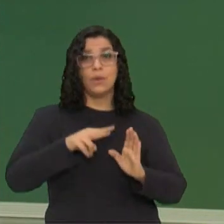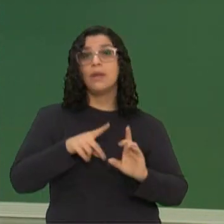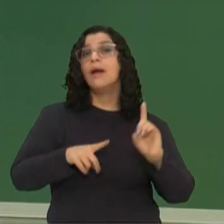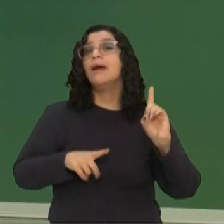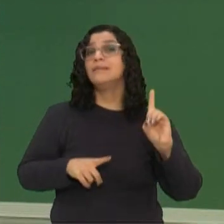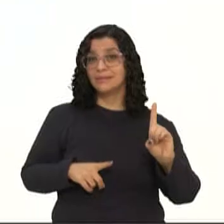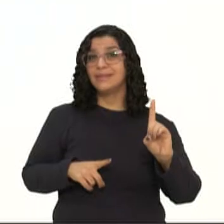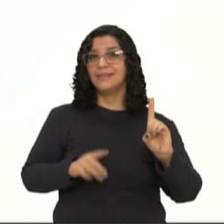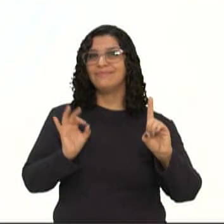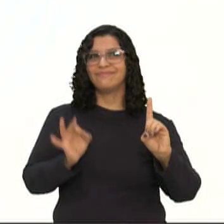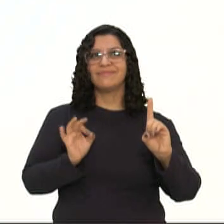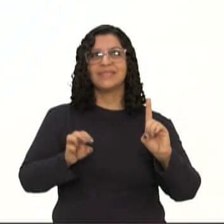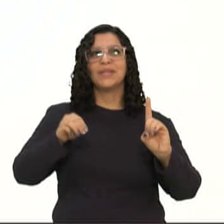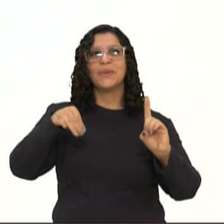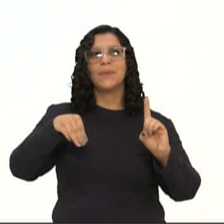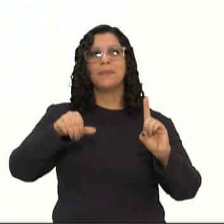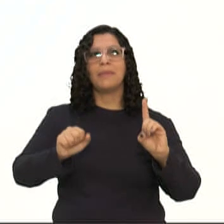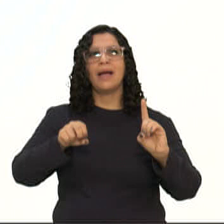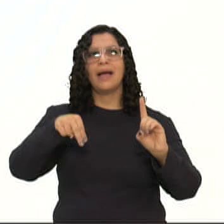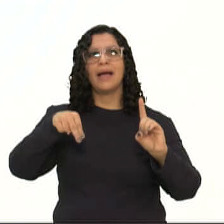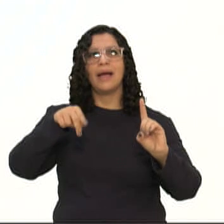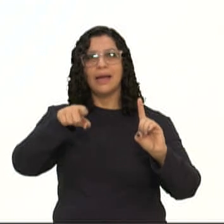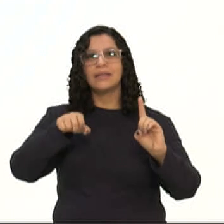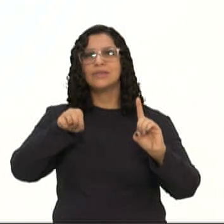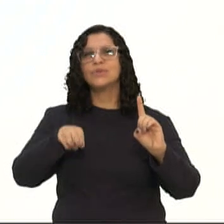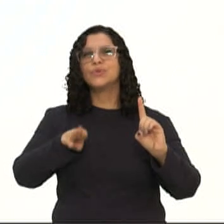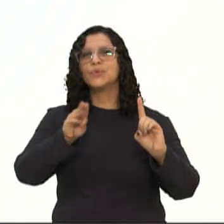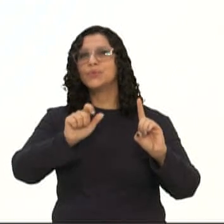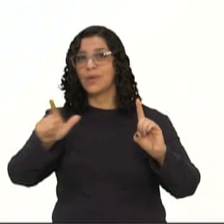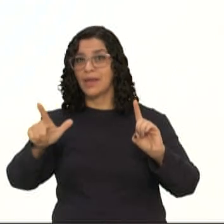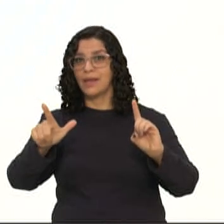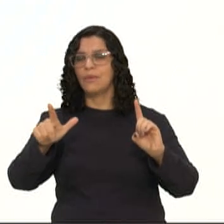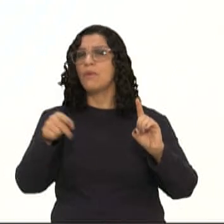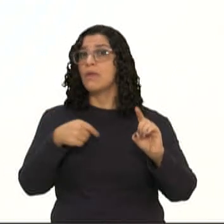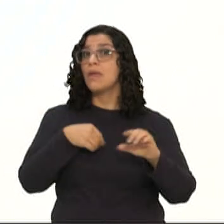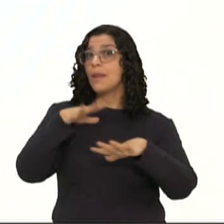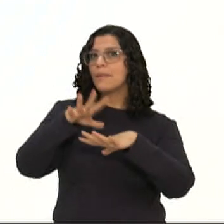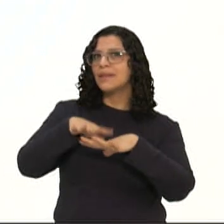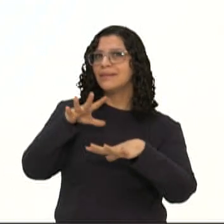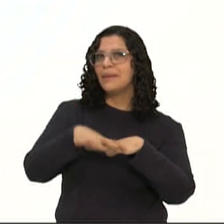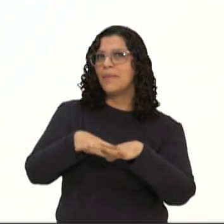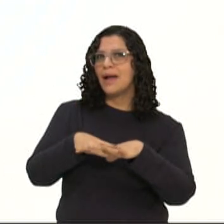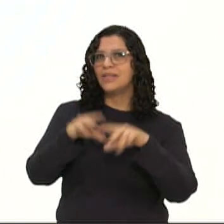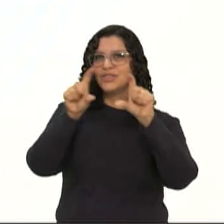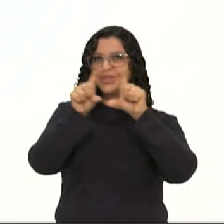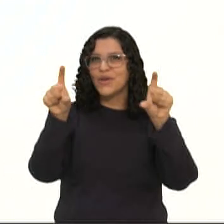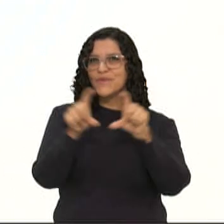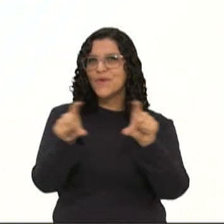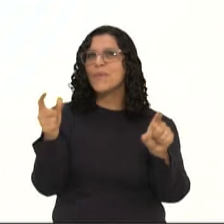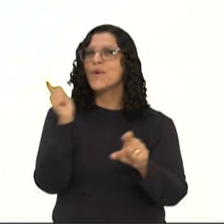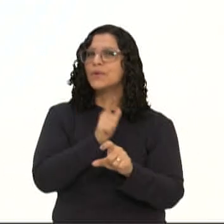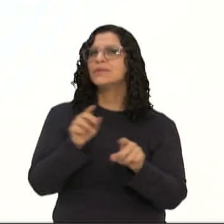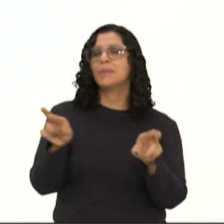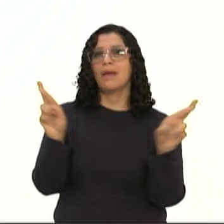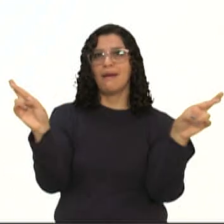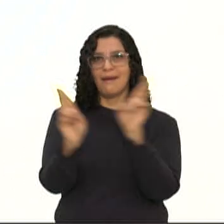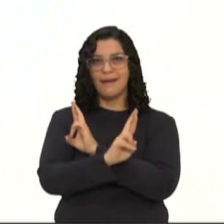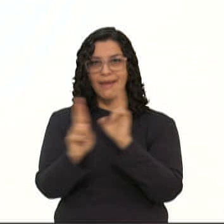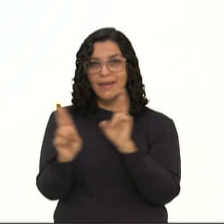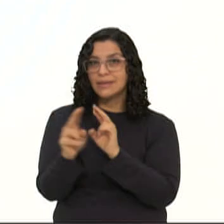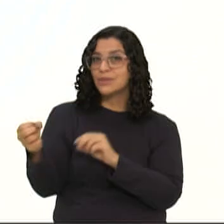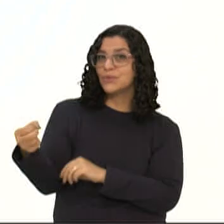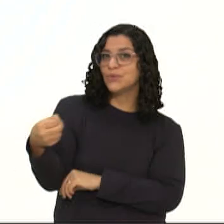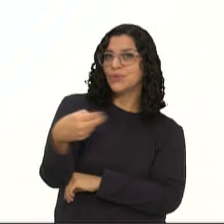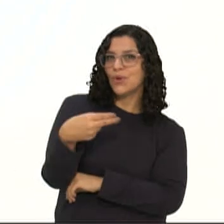letra D, né? James Clerk Maxwell. Ele uniu matematicamente e deu início ao